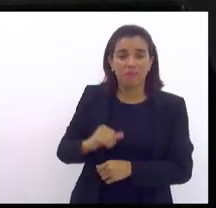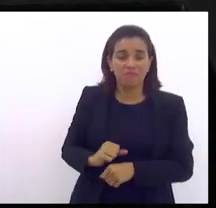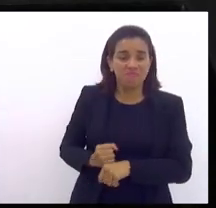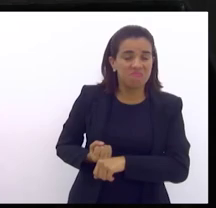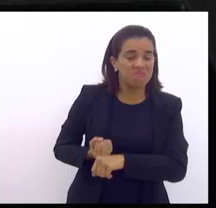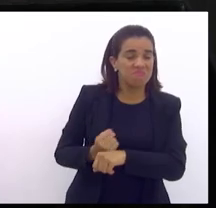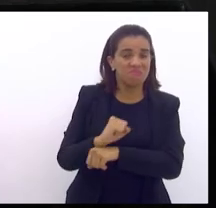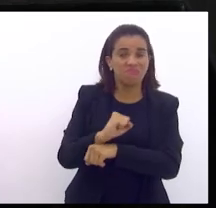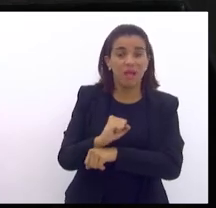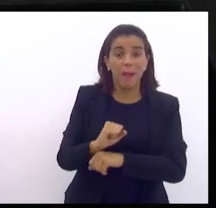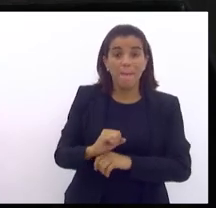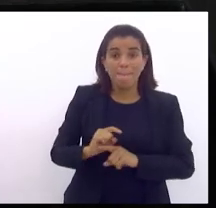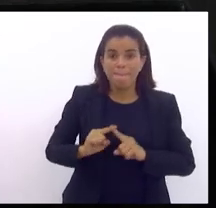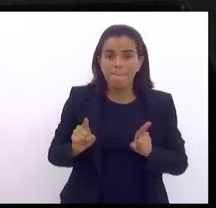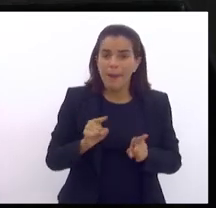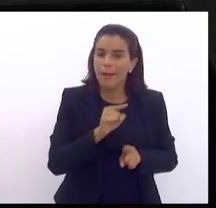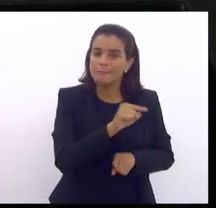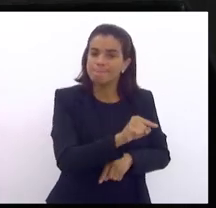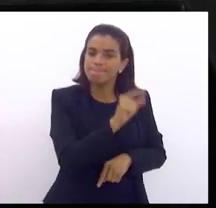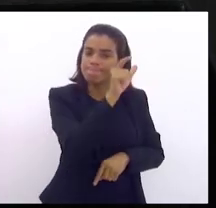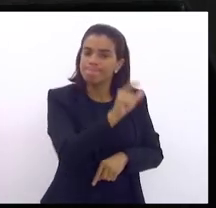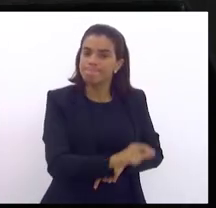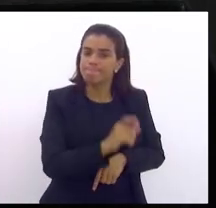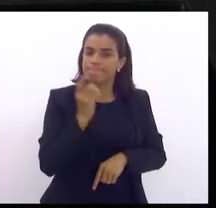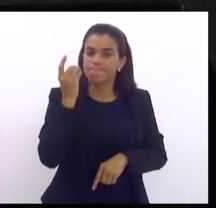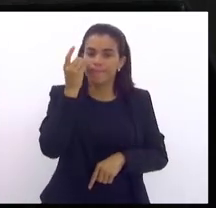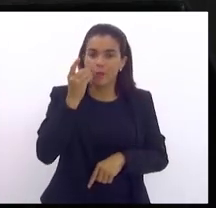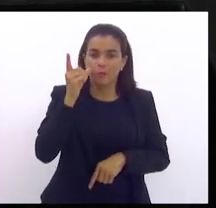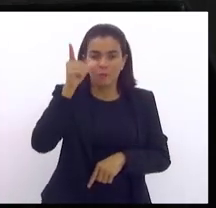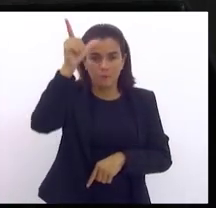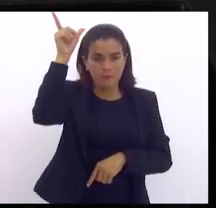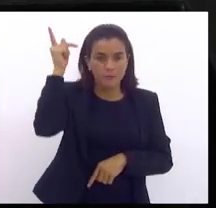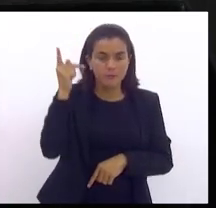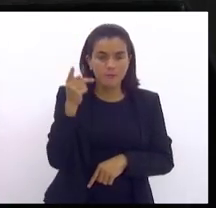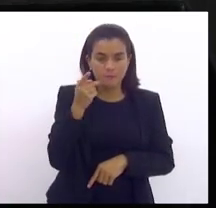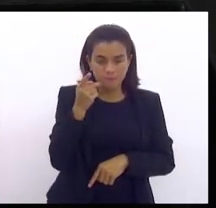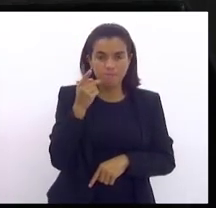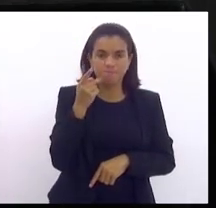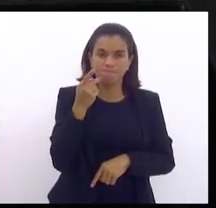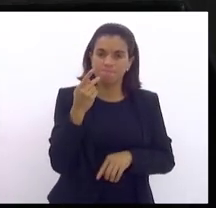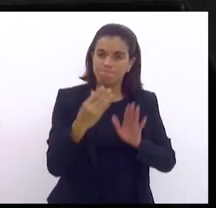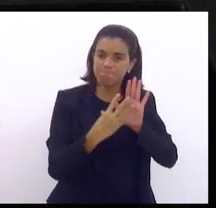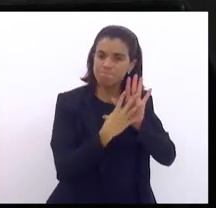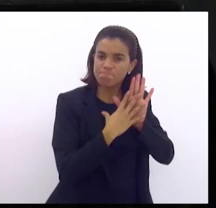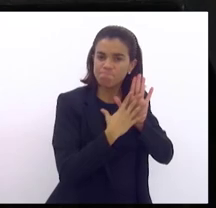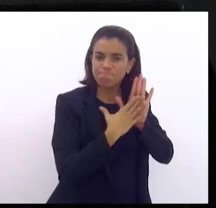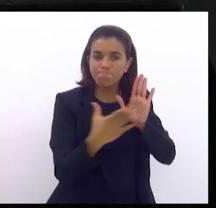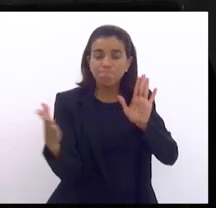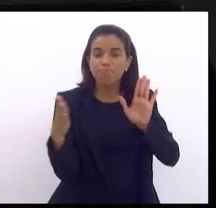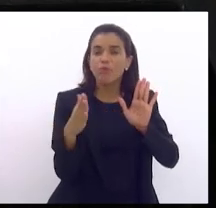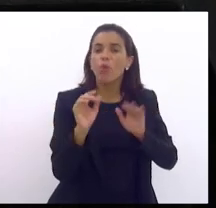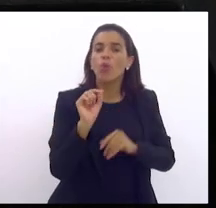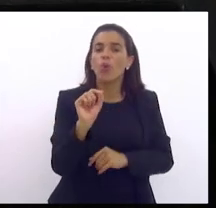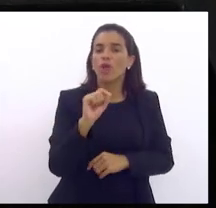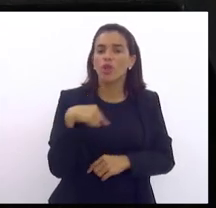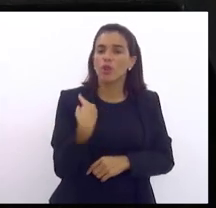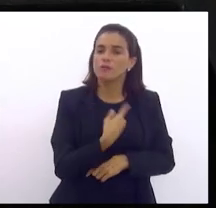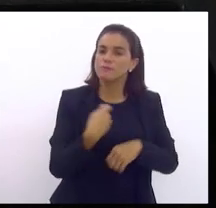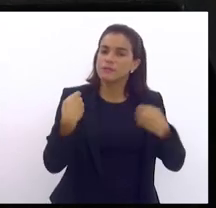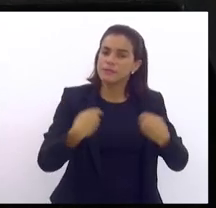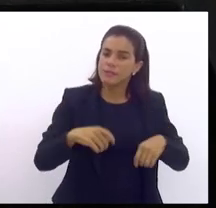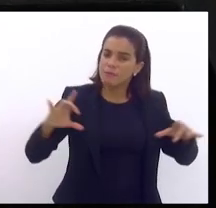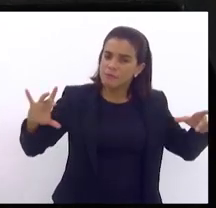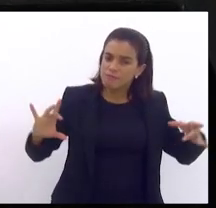não. Ele pegou isso como uma demonstração de que precisamos fazer uma